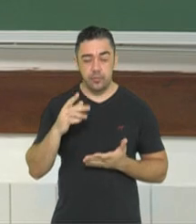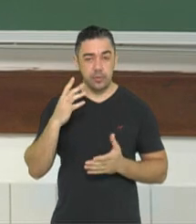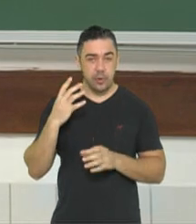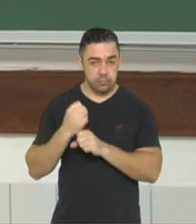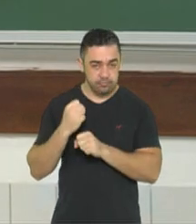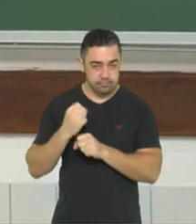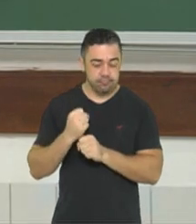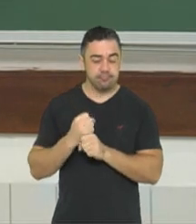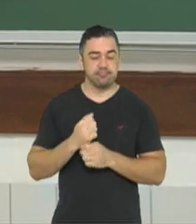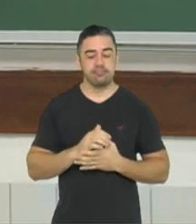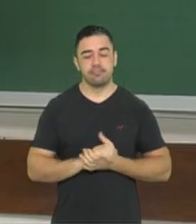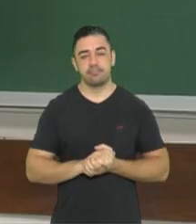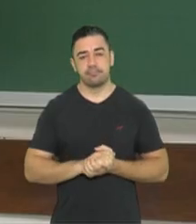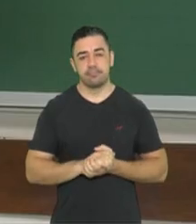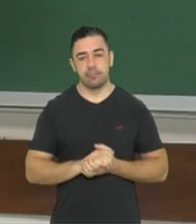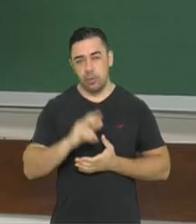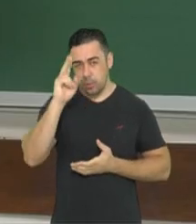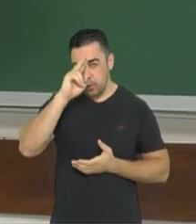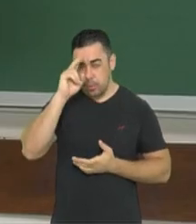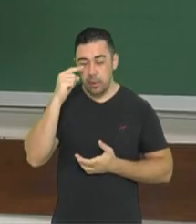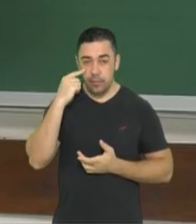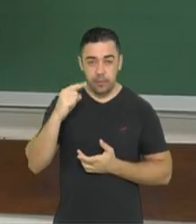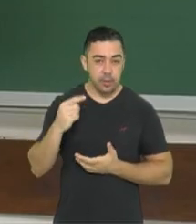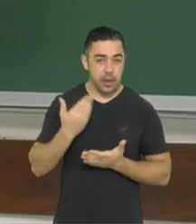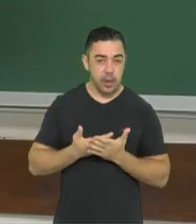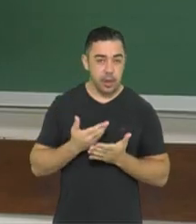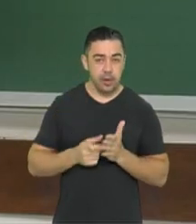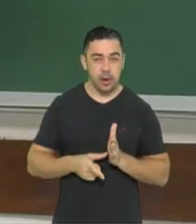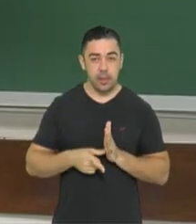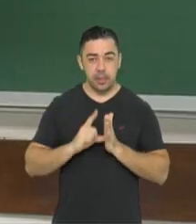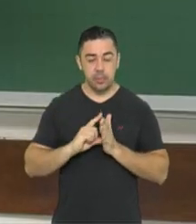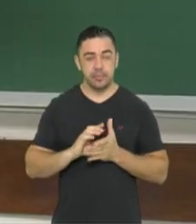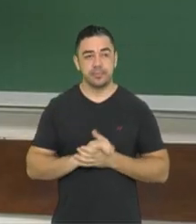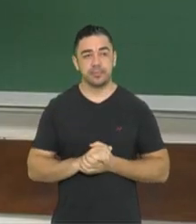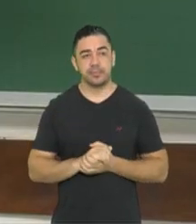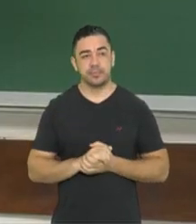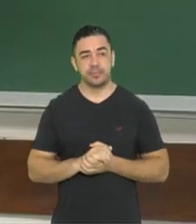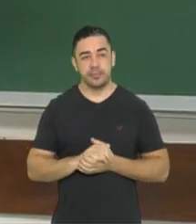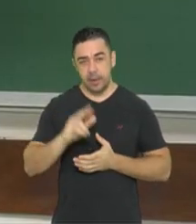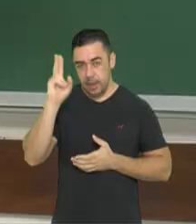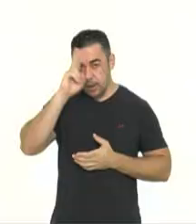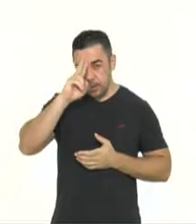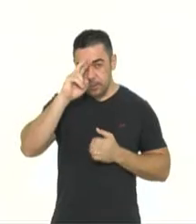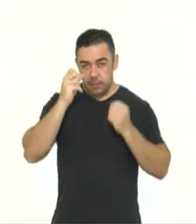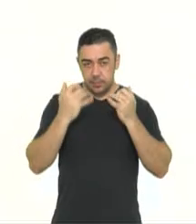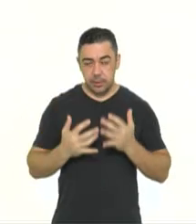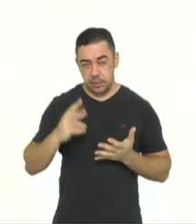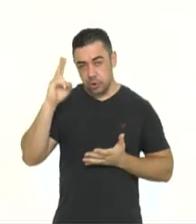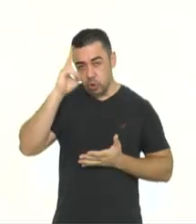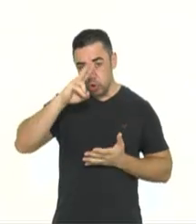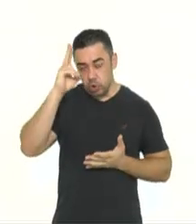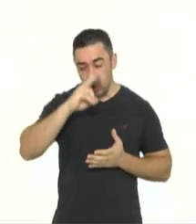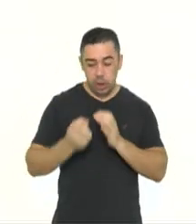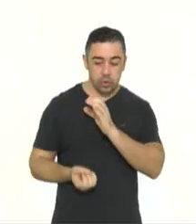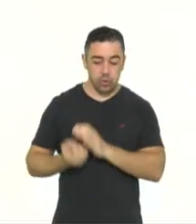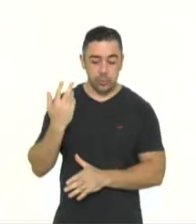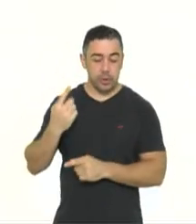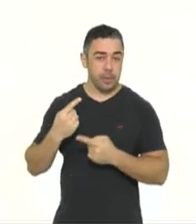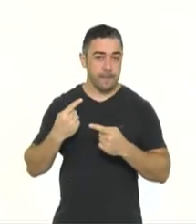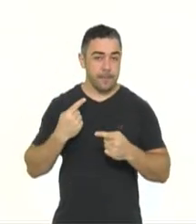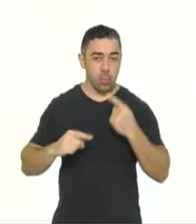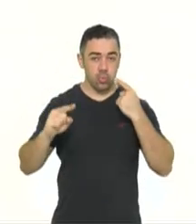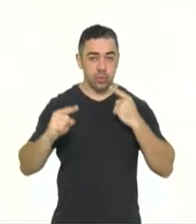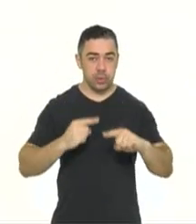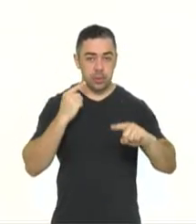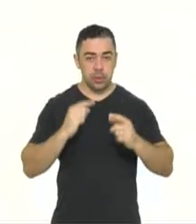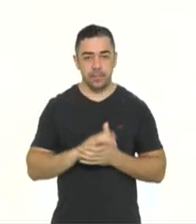certo? Vamos lembrar o que a gente viu na aula anterior. Quem lembra lá? Foi a história da música.